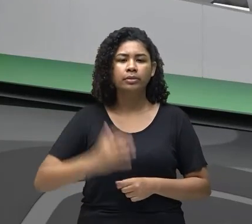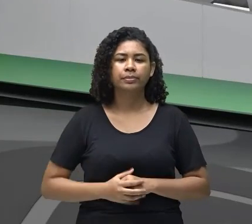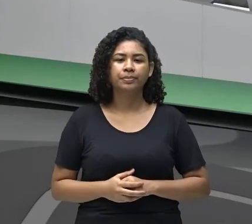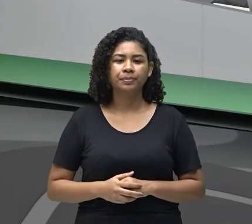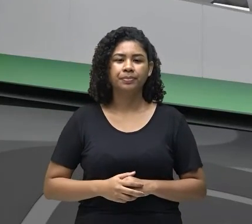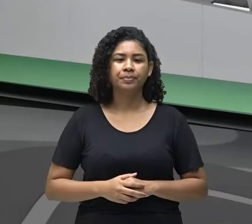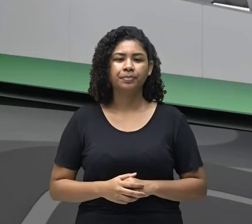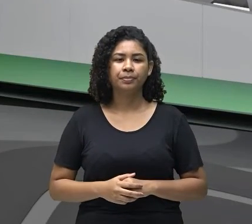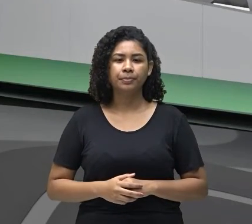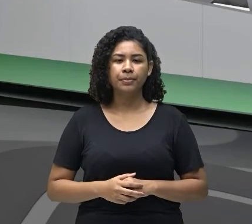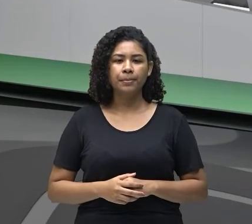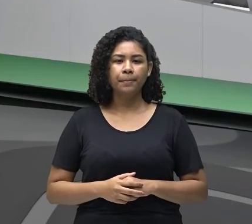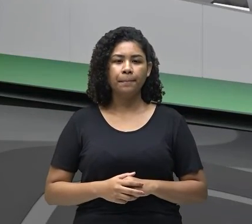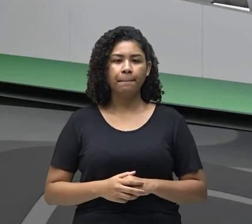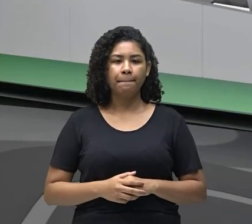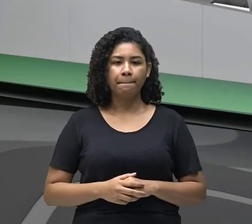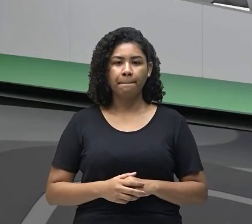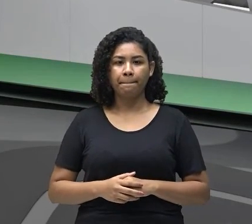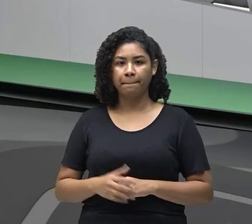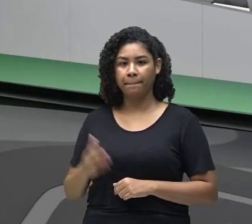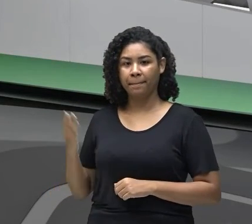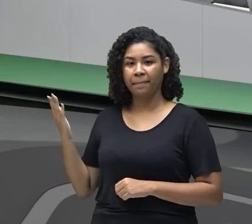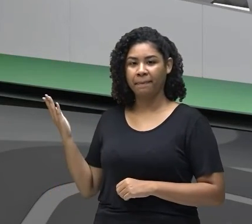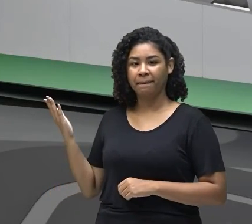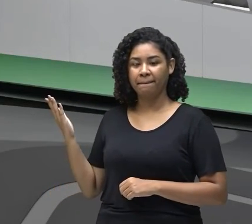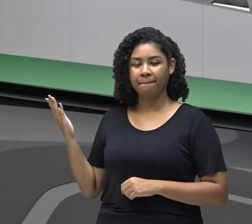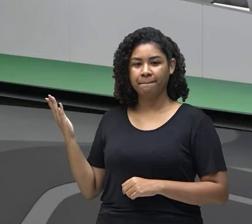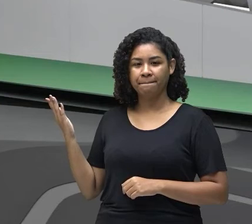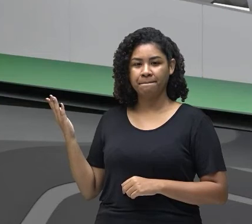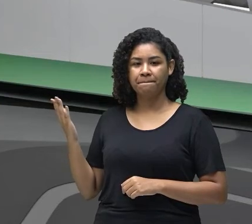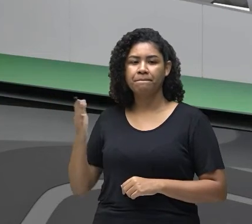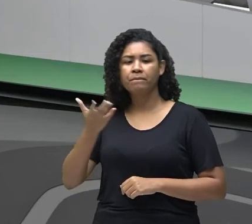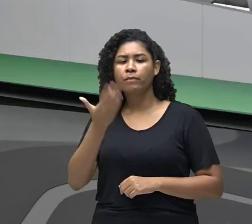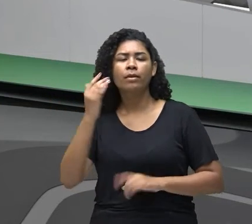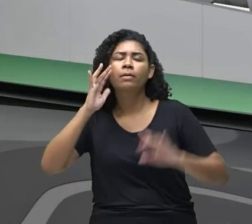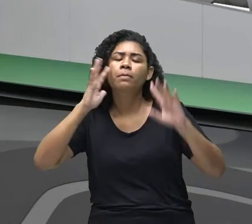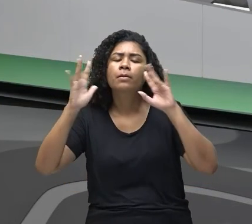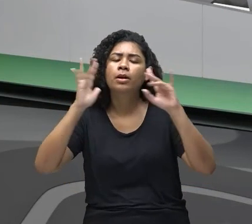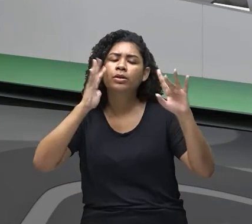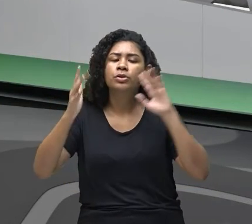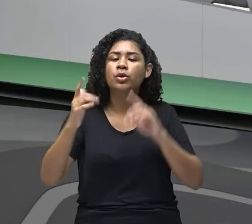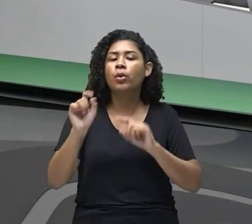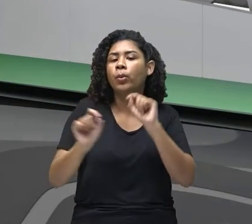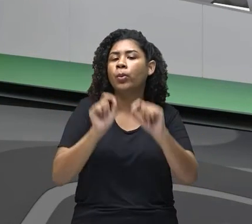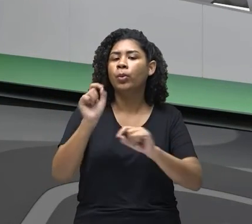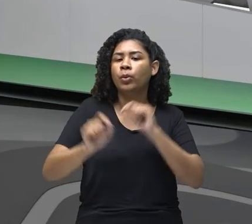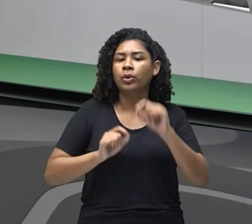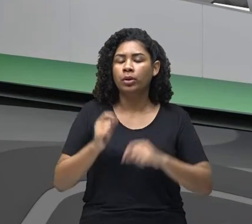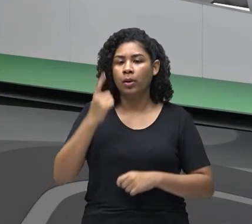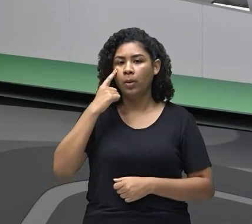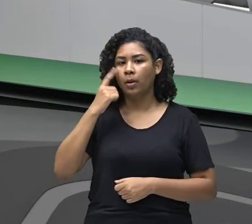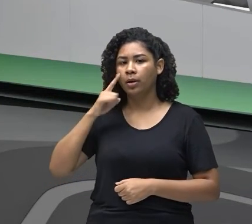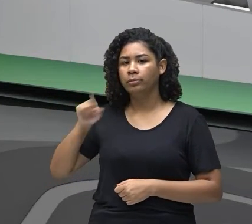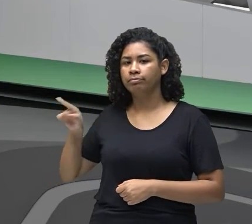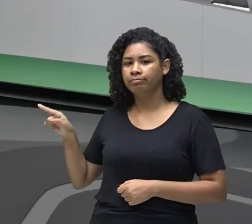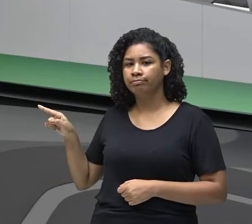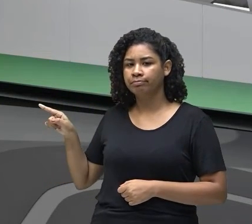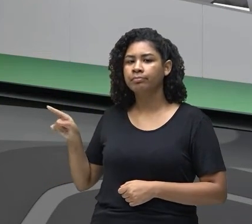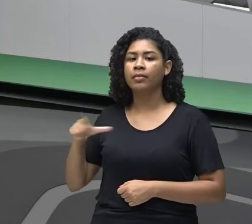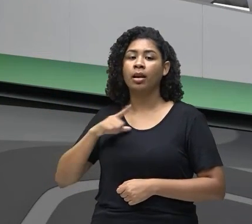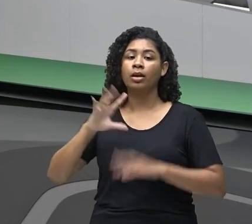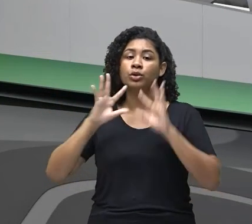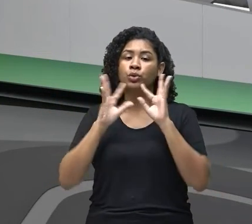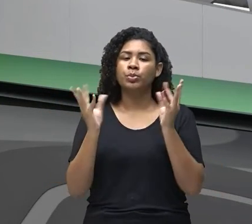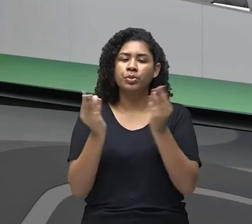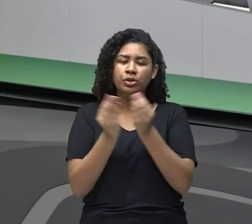aqui, eu tenho essa representação, né? Vamos imaginar que está entrando ali essa substância,